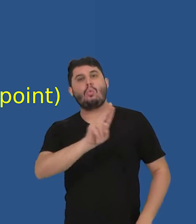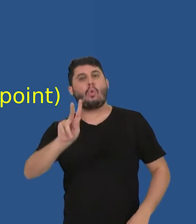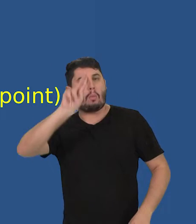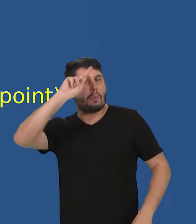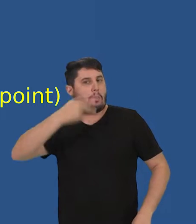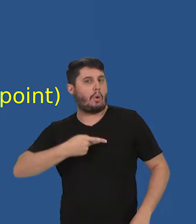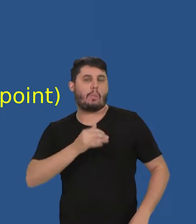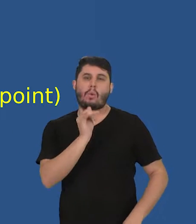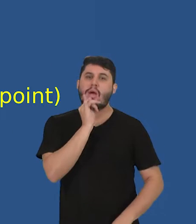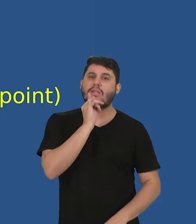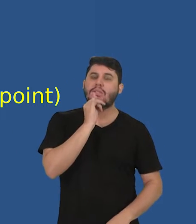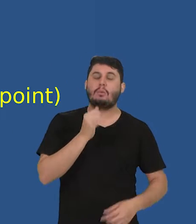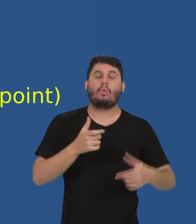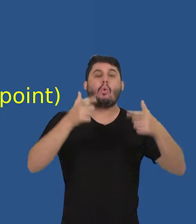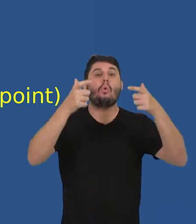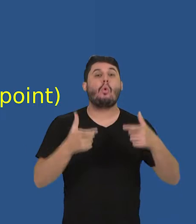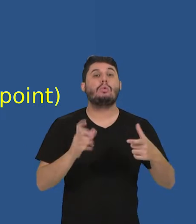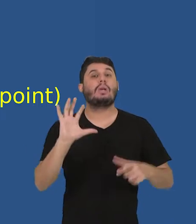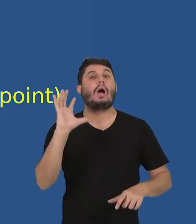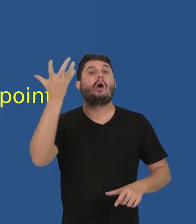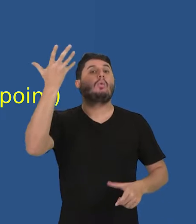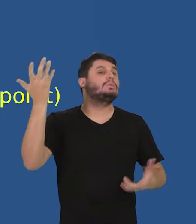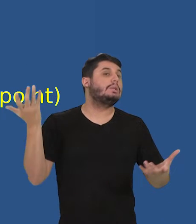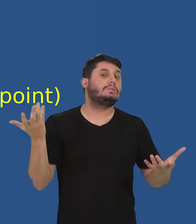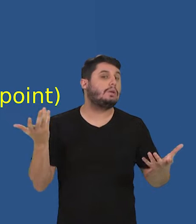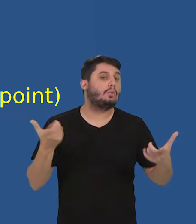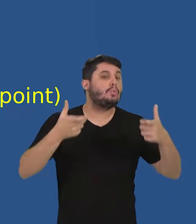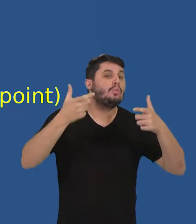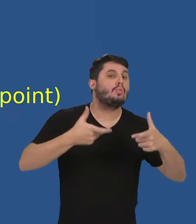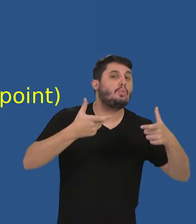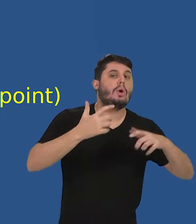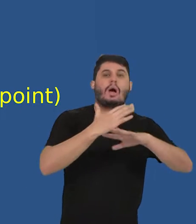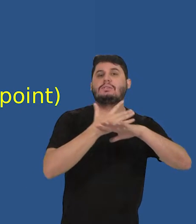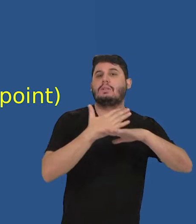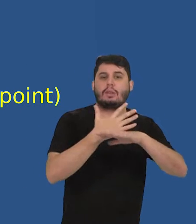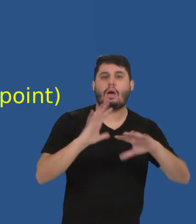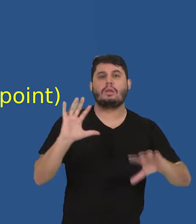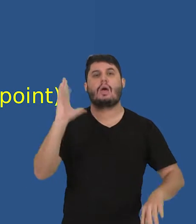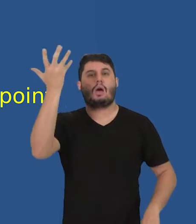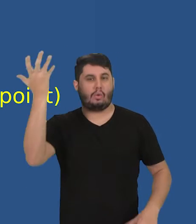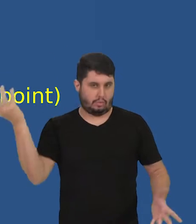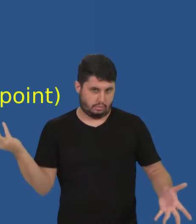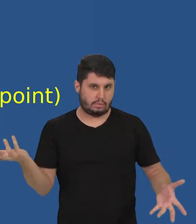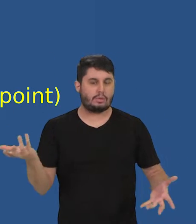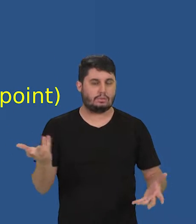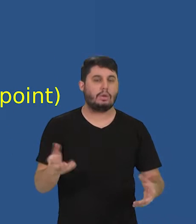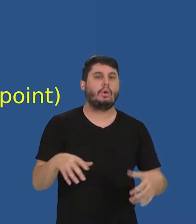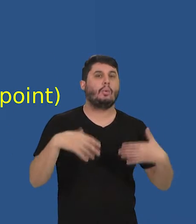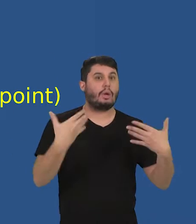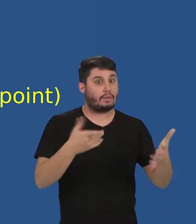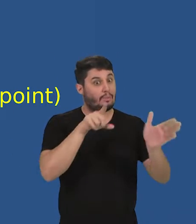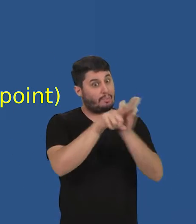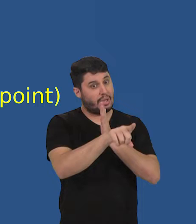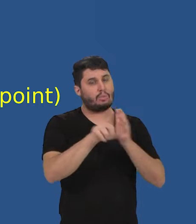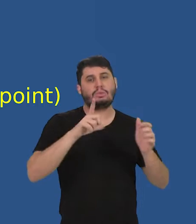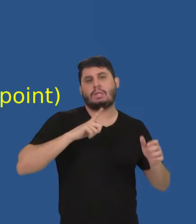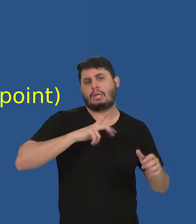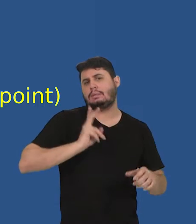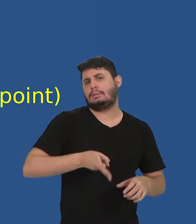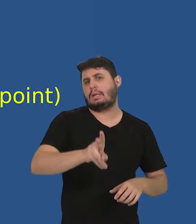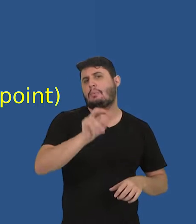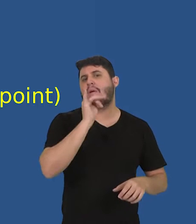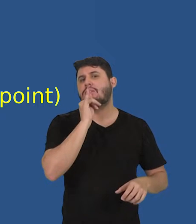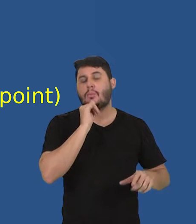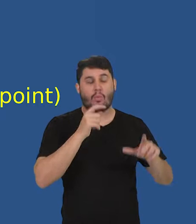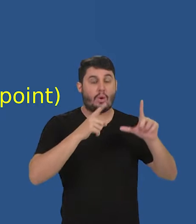assim, aleatória seria, por exemplo, onde aconteceu o fato? Então, em que cidade aconteceu aquele fato? Essa pergunta vai ter uma resposta em letra maiúscula,